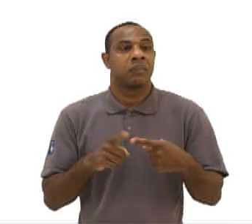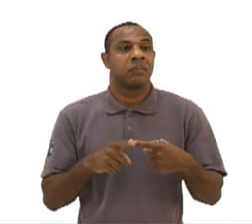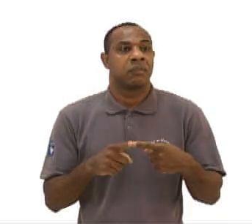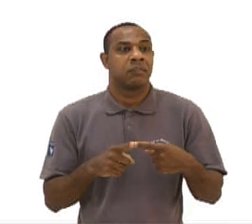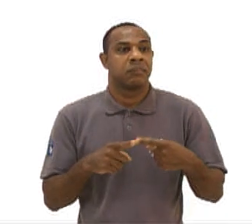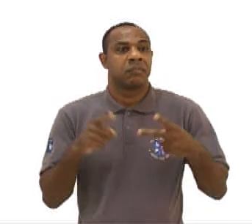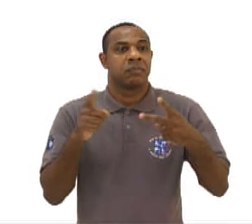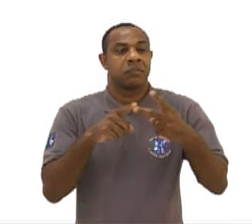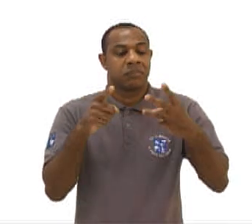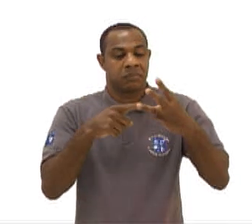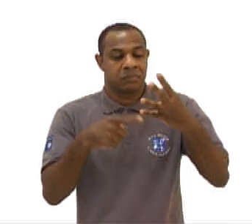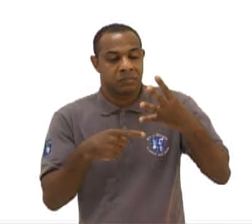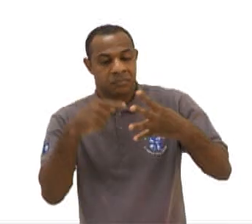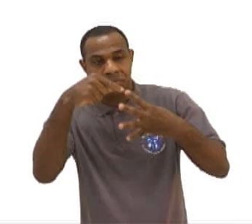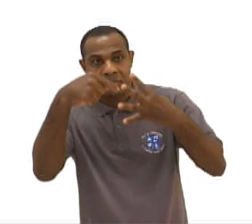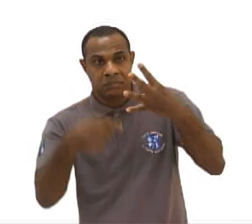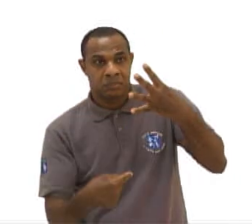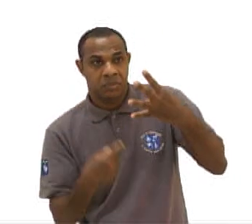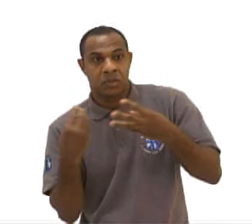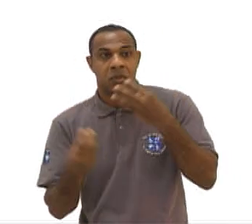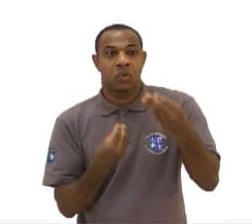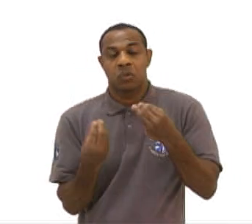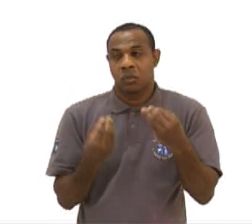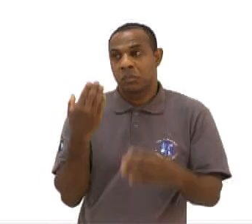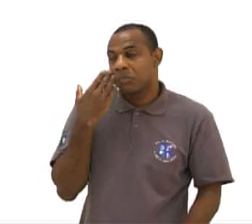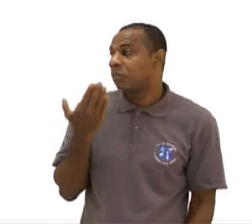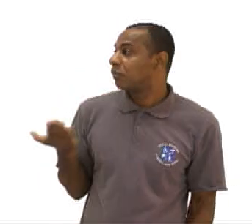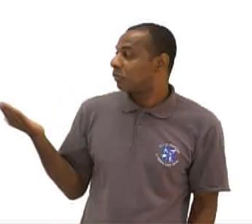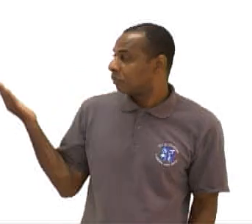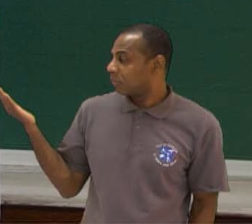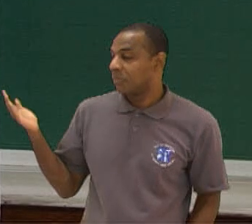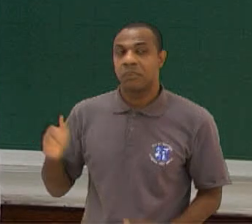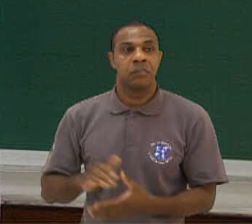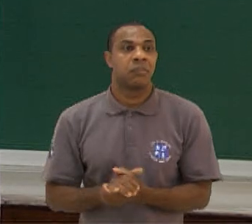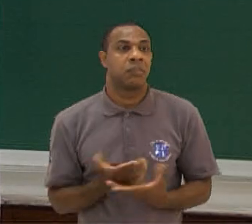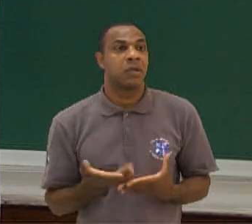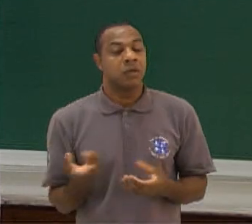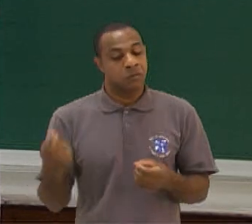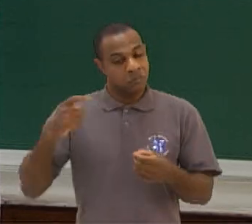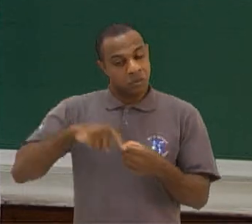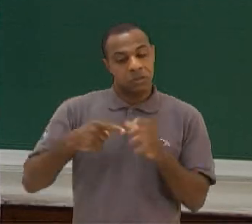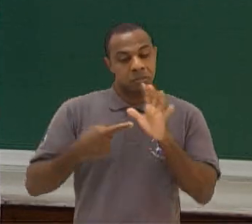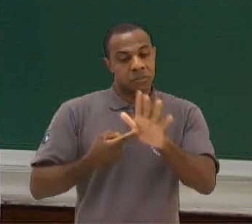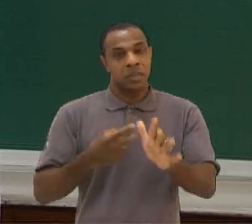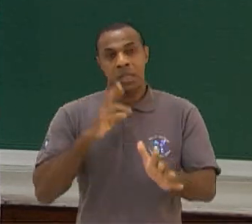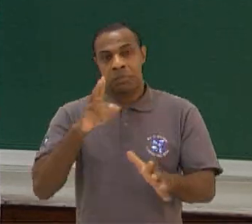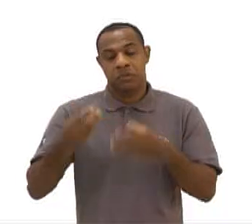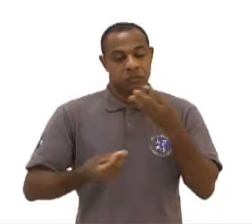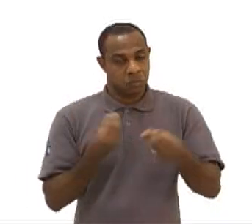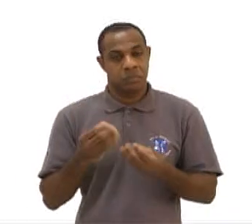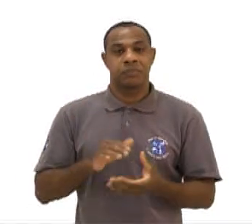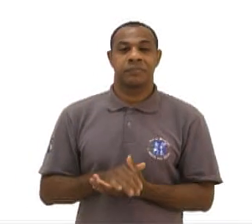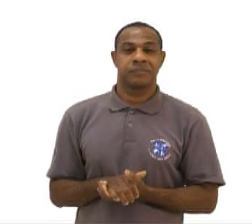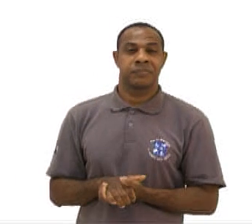B, retículo, C, papo ou D, abomaso. Já voltamos com a resposta para vocês.